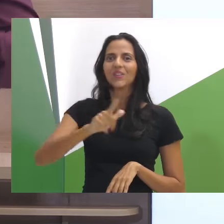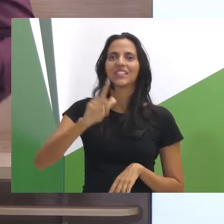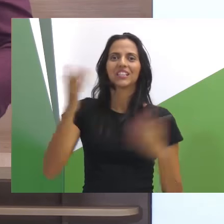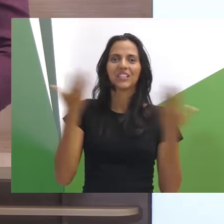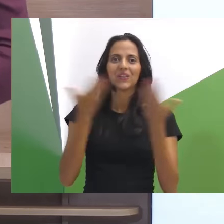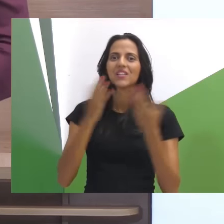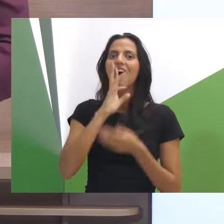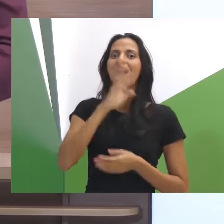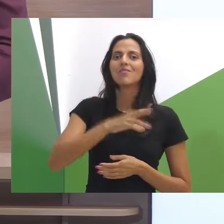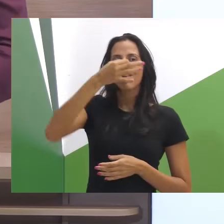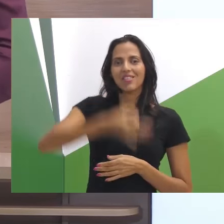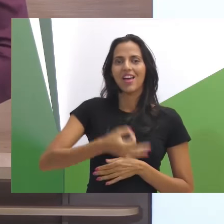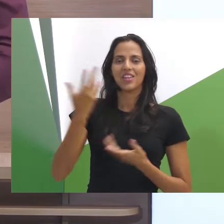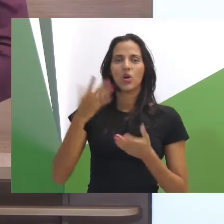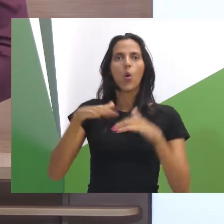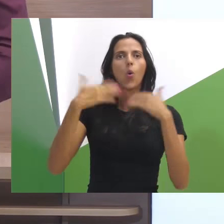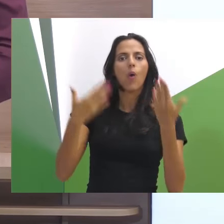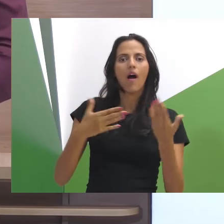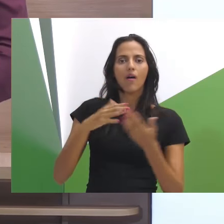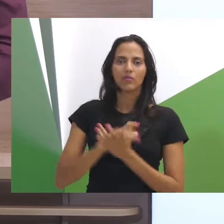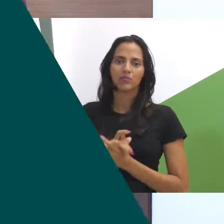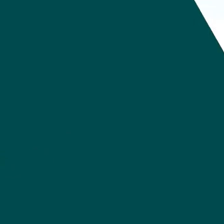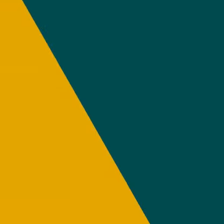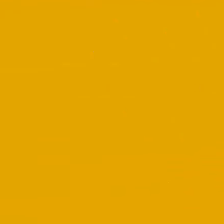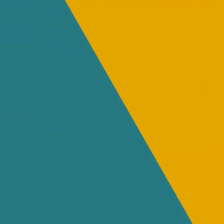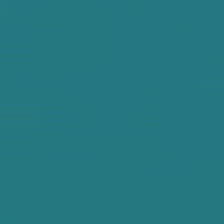os itens que vão ser disponibilizados para vocês agora.